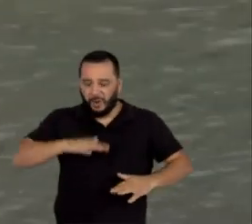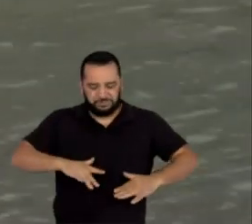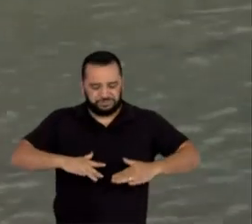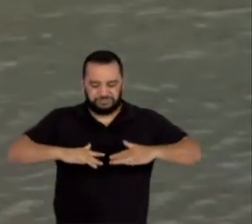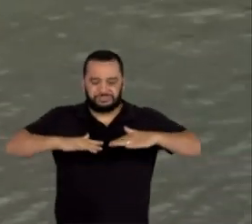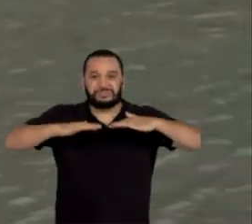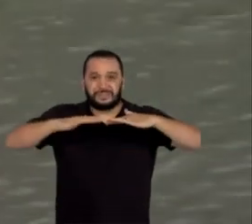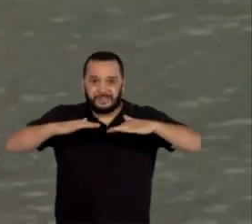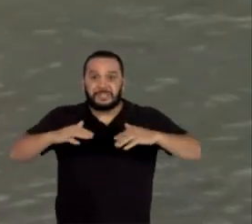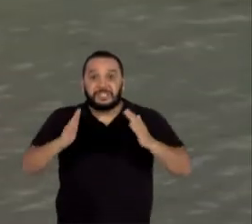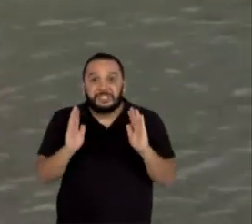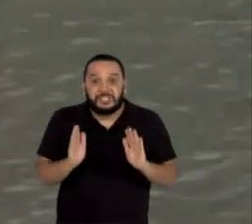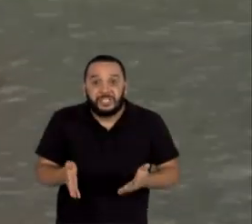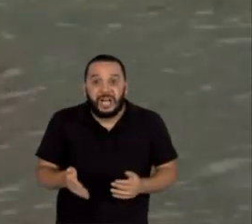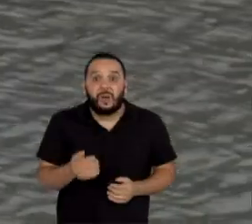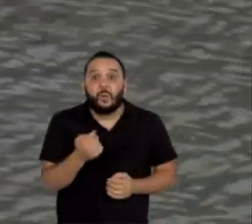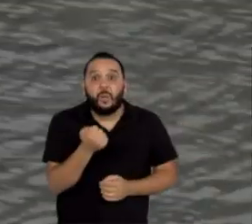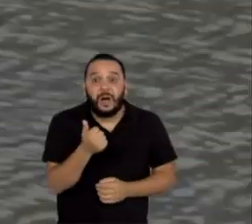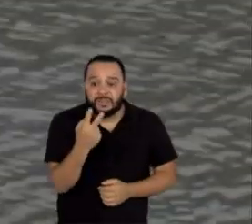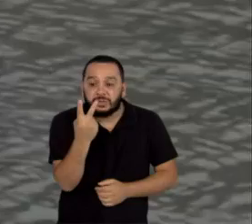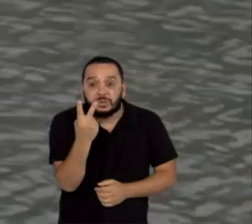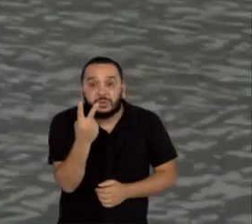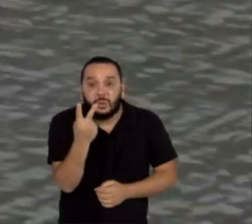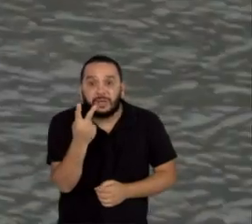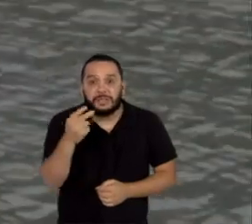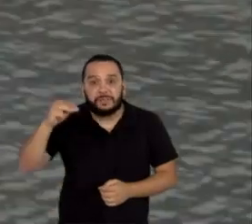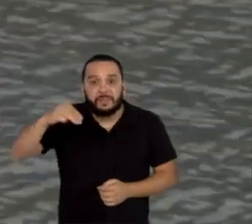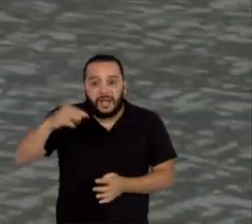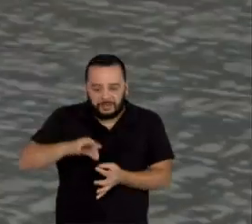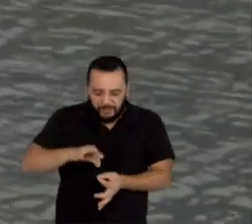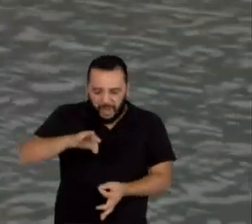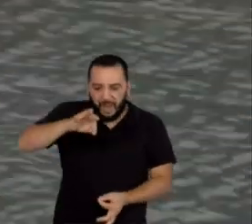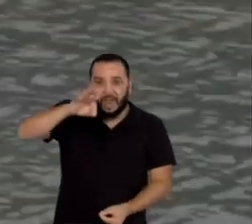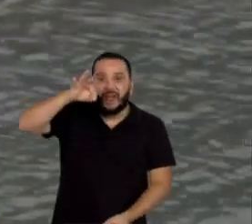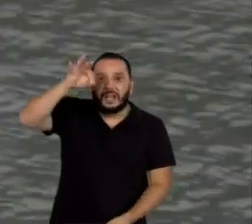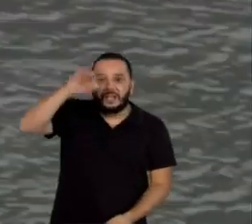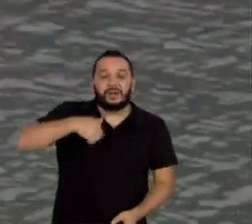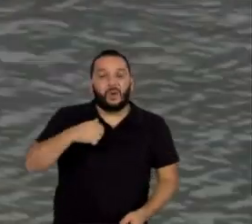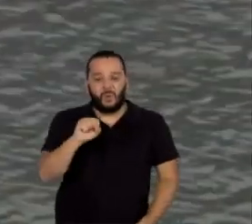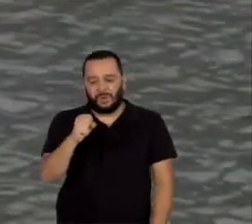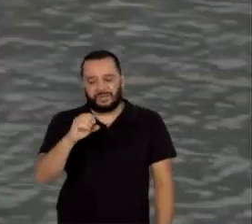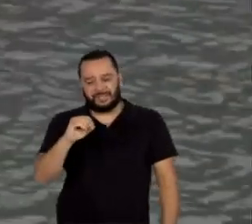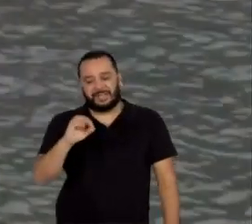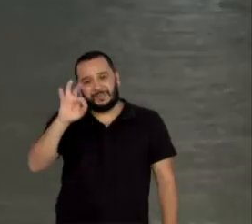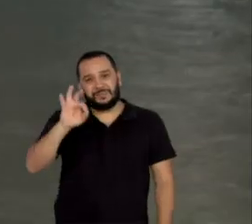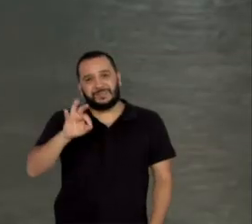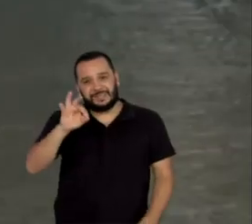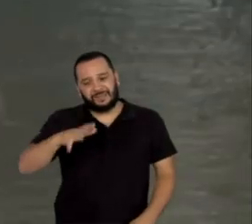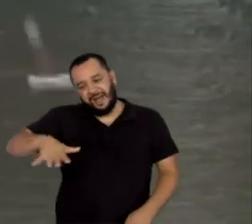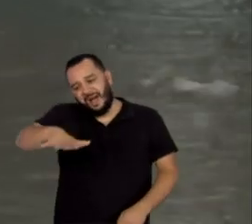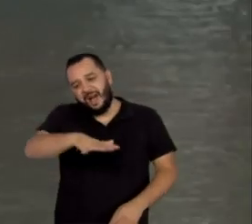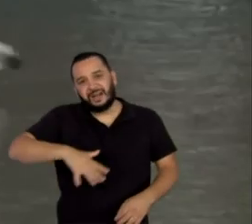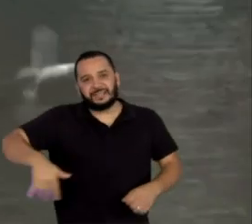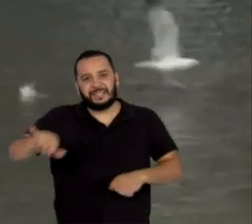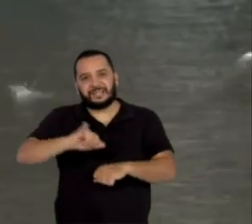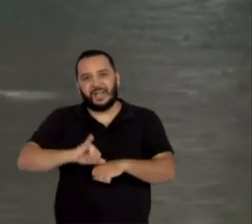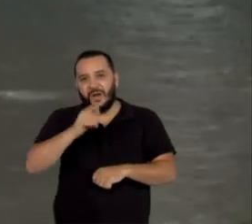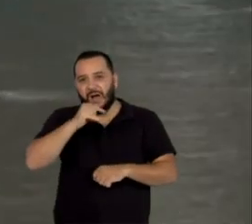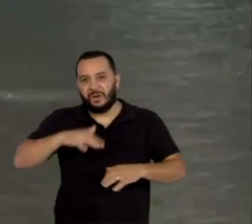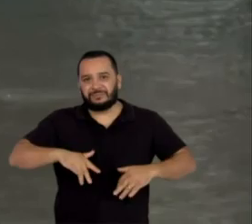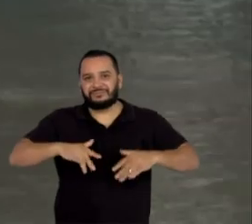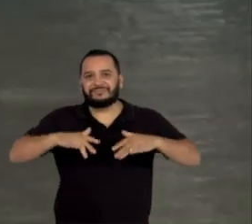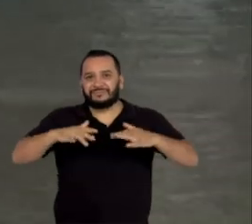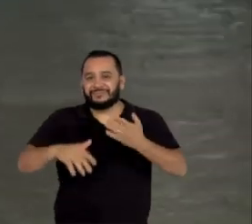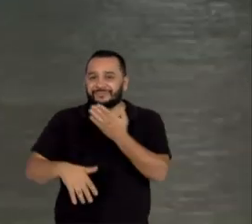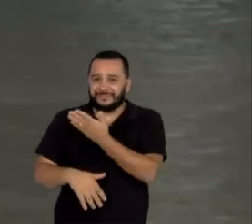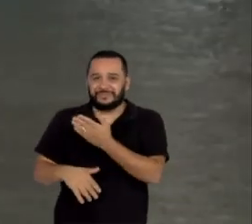A água chegou a subir quase 2 metros, alagando 80% da área central. A enchente